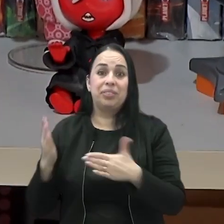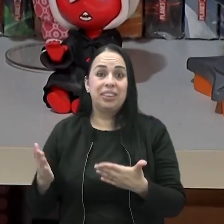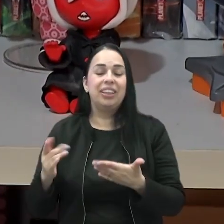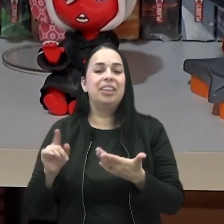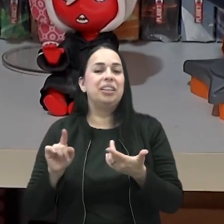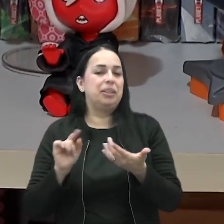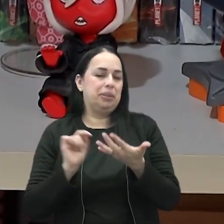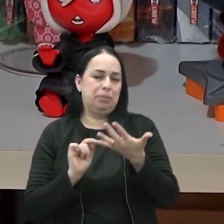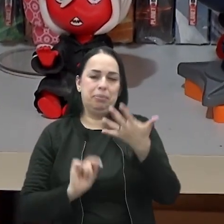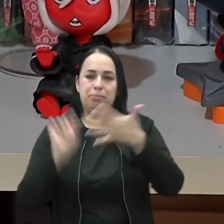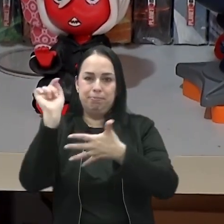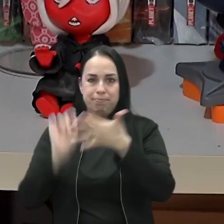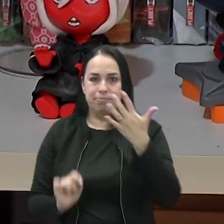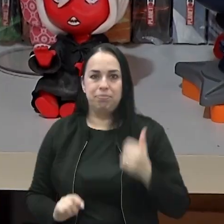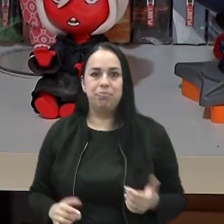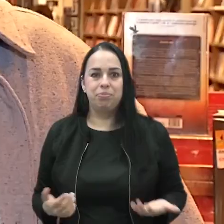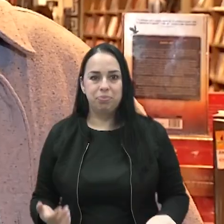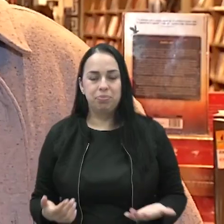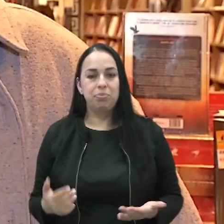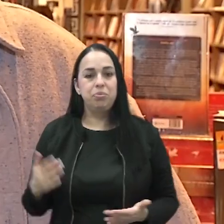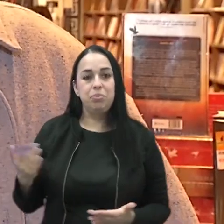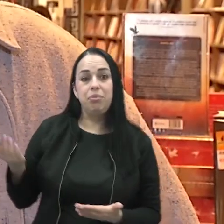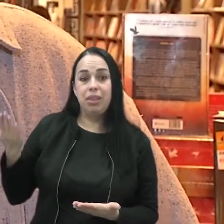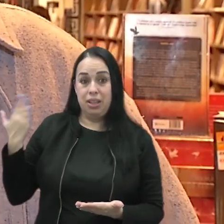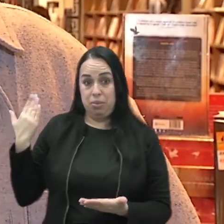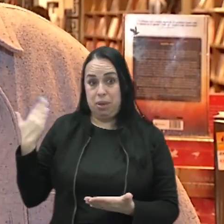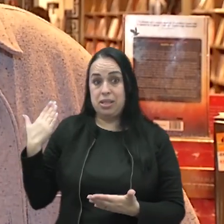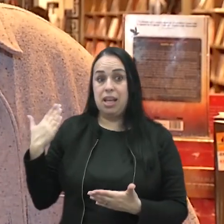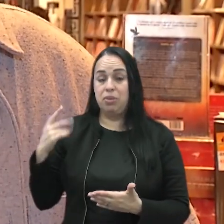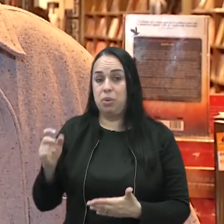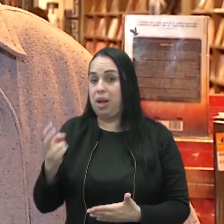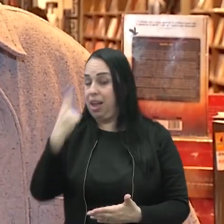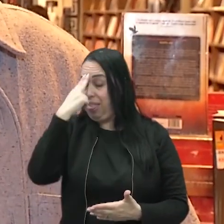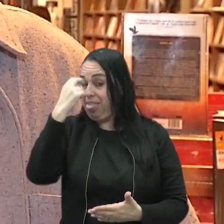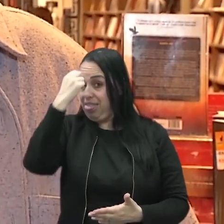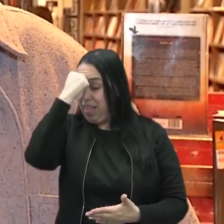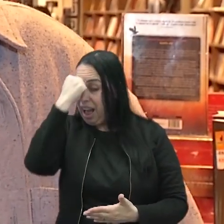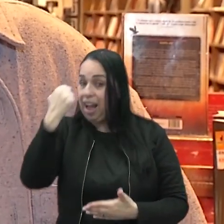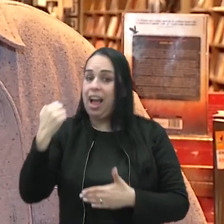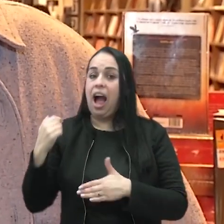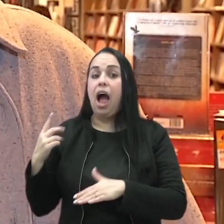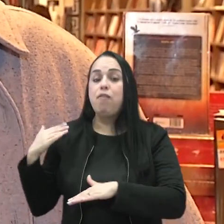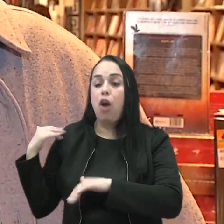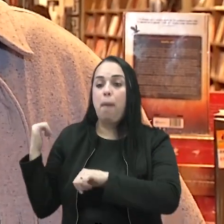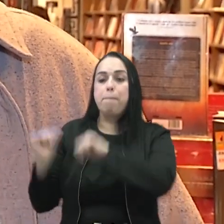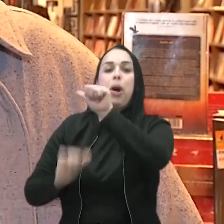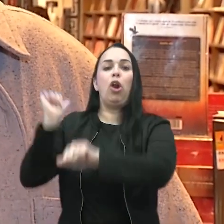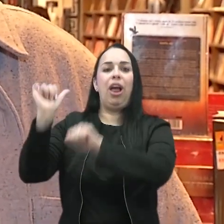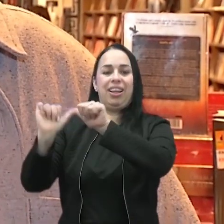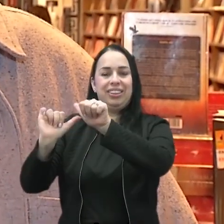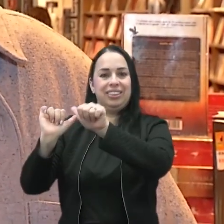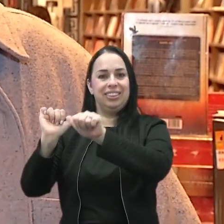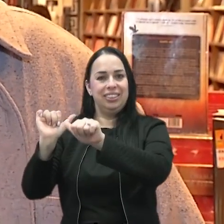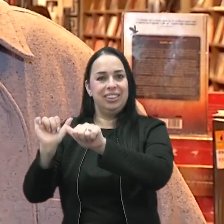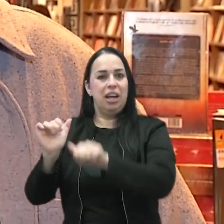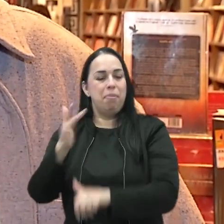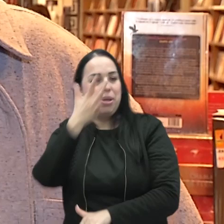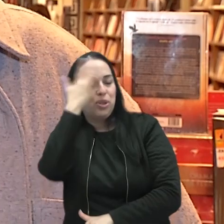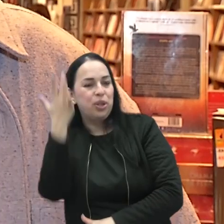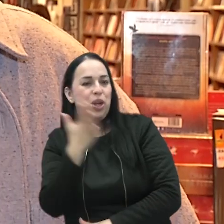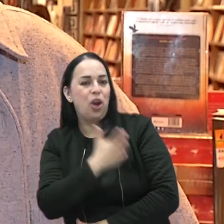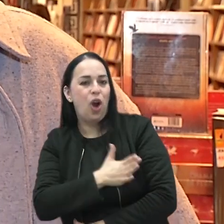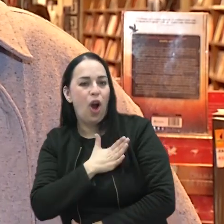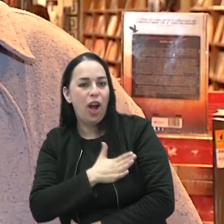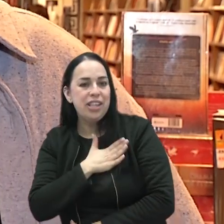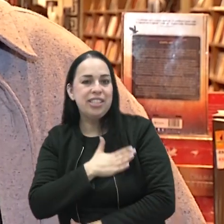fantasia, animes e mangás. O termo acabou evoluindo para o geek, que seria uma evolução do nerd para uma pessoa mais descolada. Então, uma pessoa